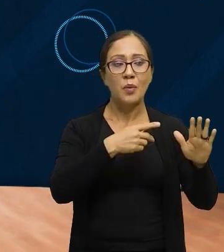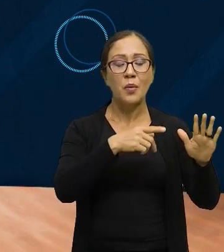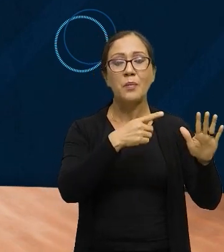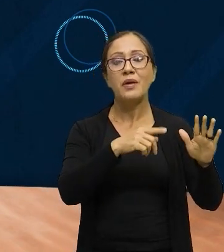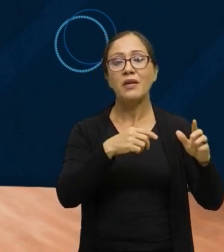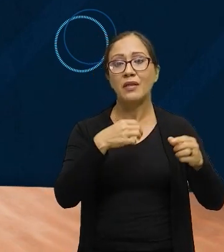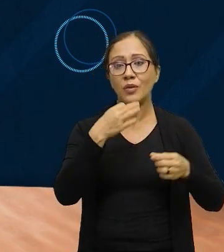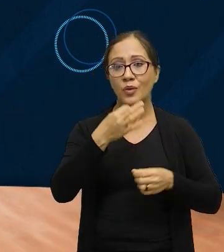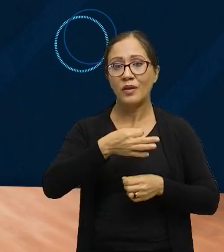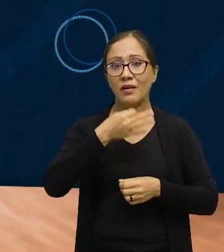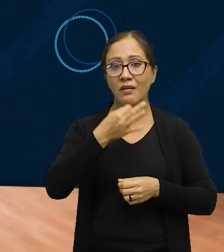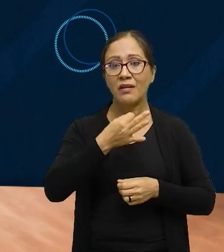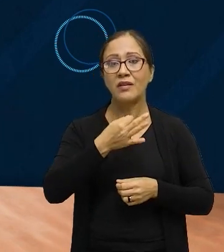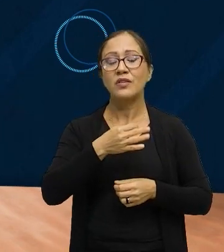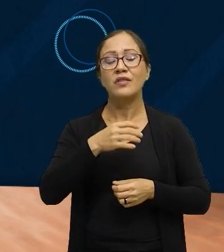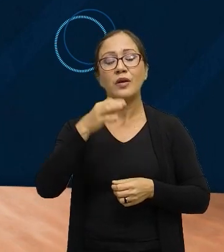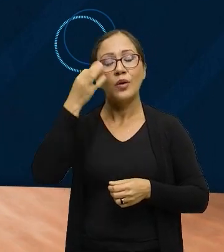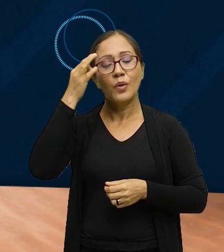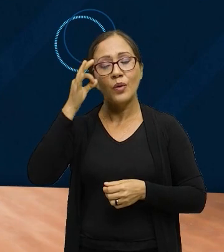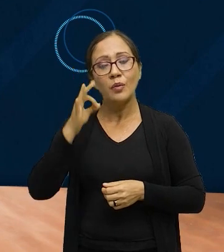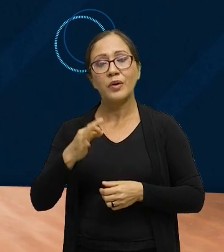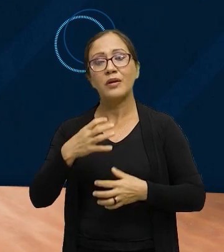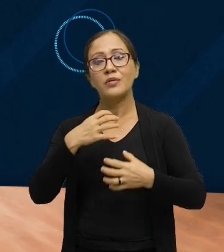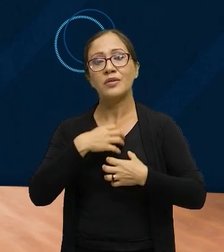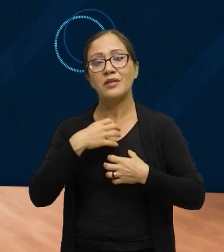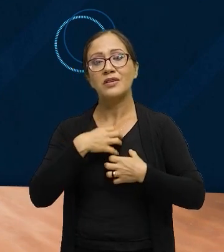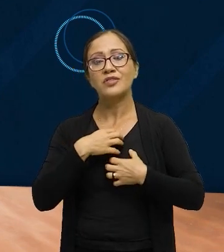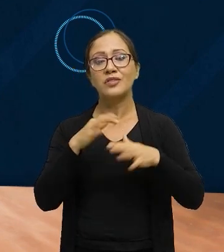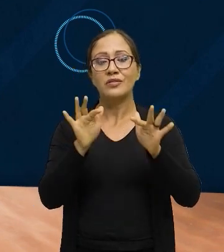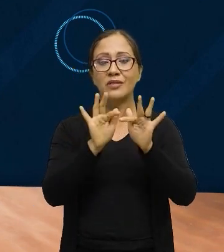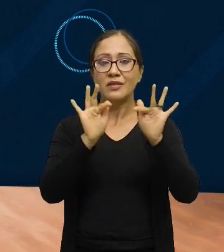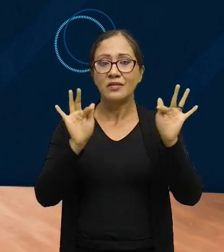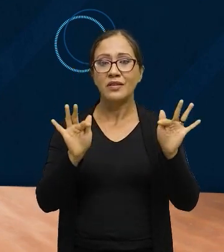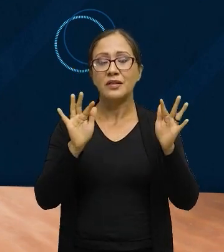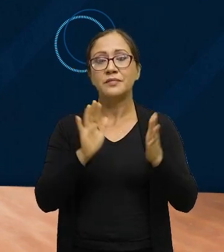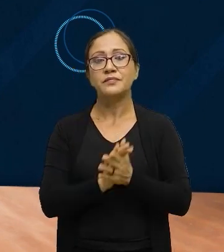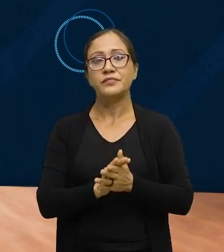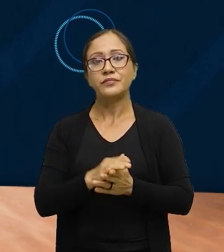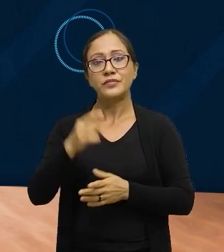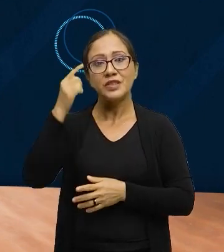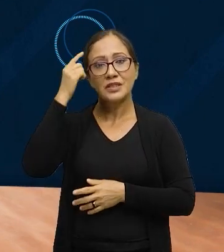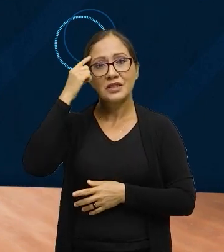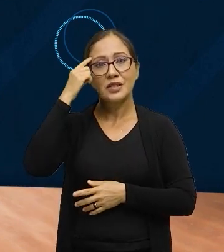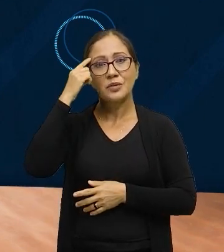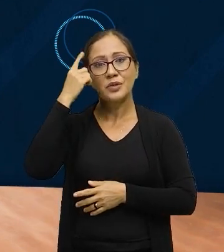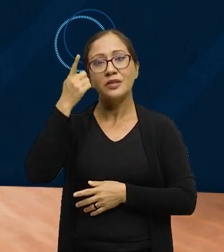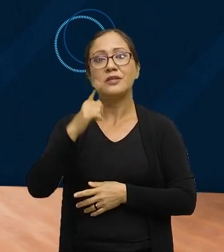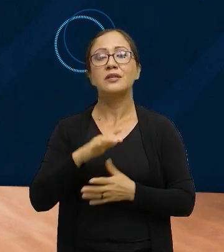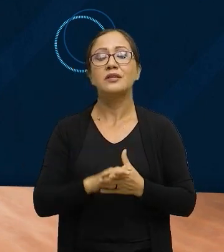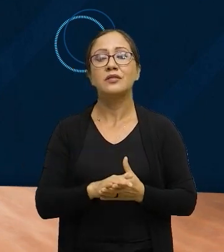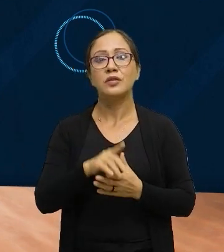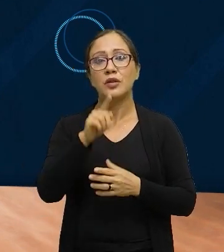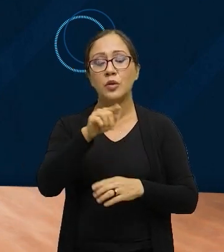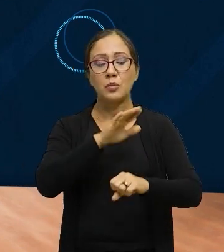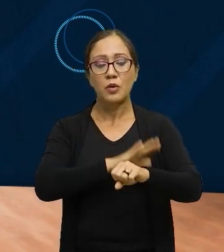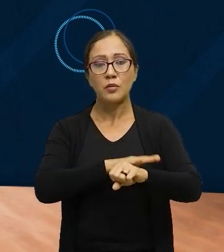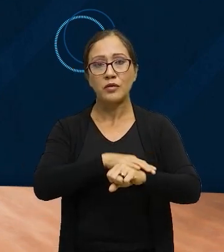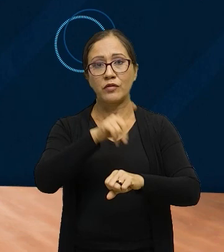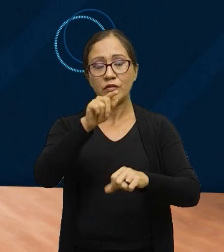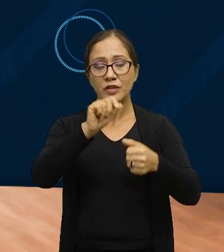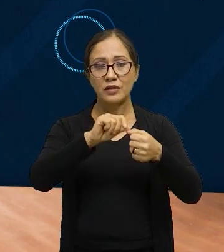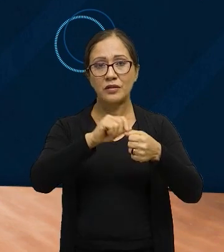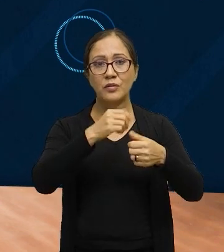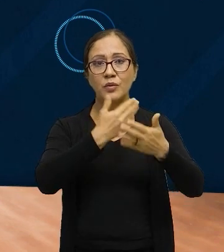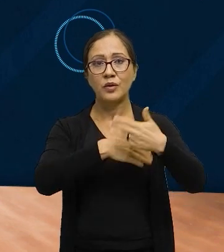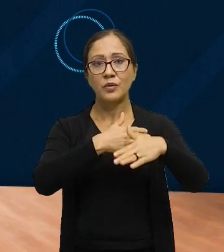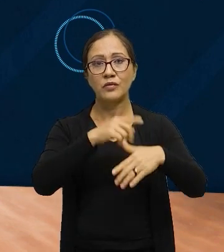compreender o sentido das expressões. Então, pense que você, quando for fazer sua prova, você